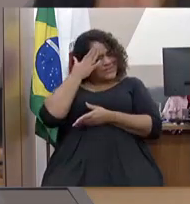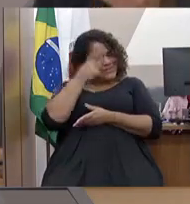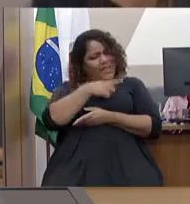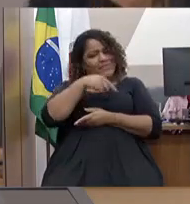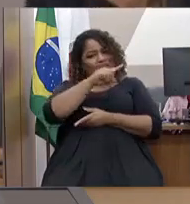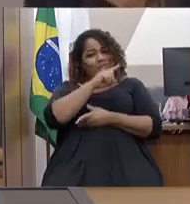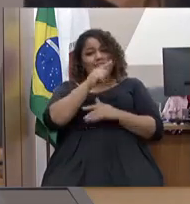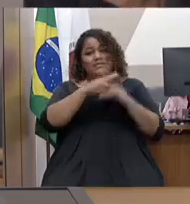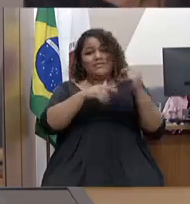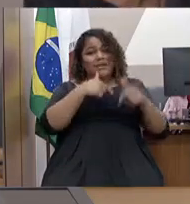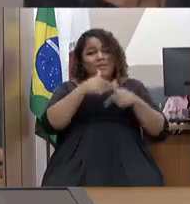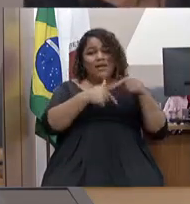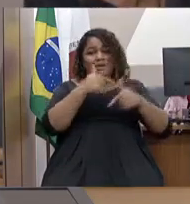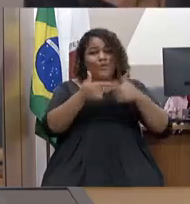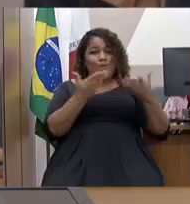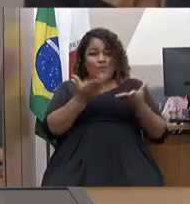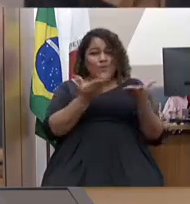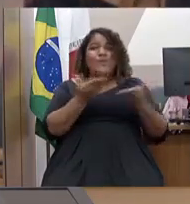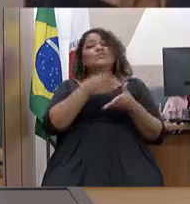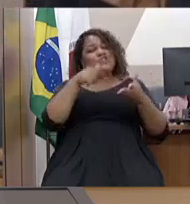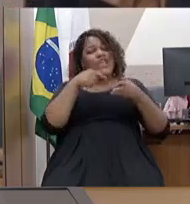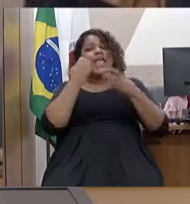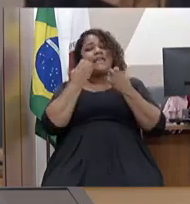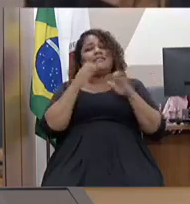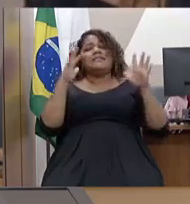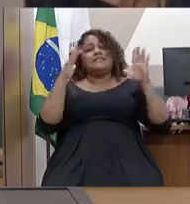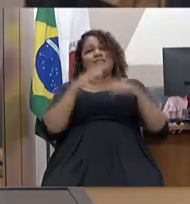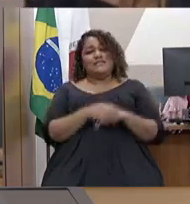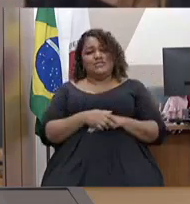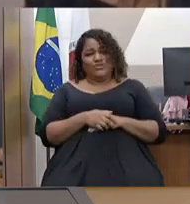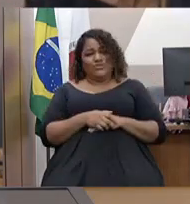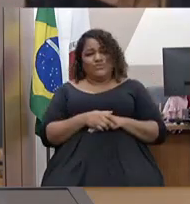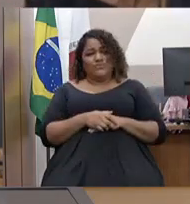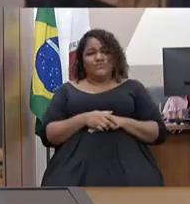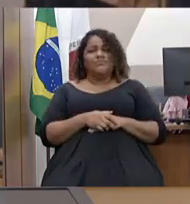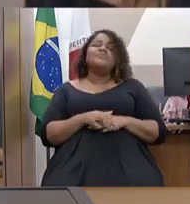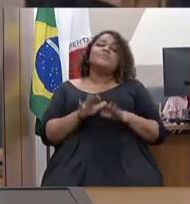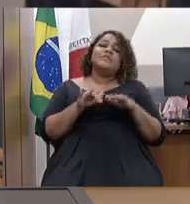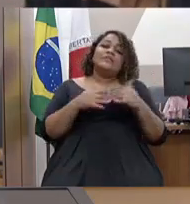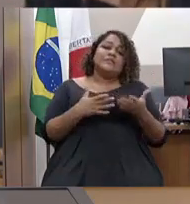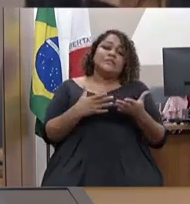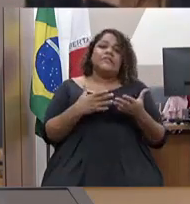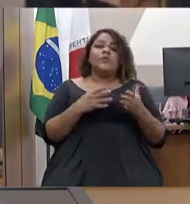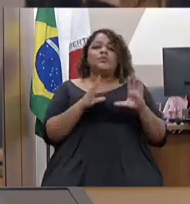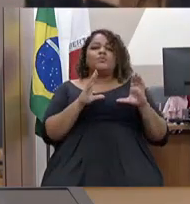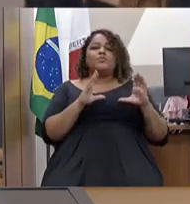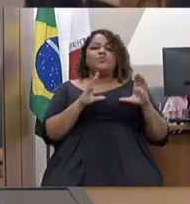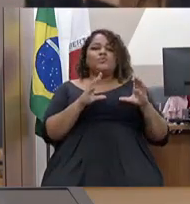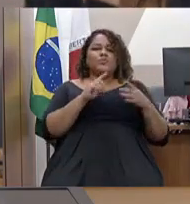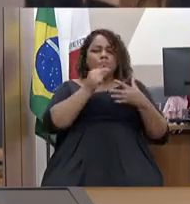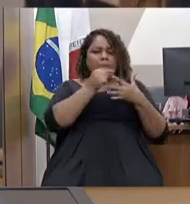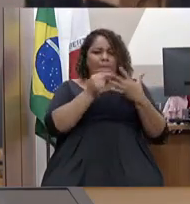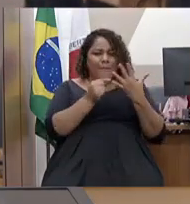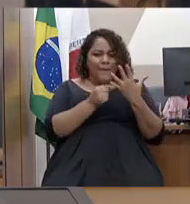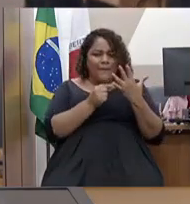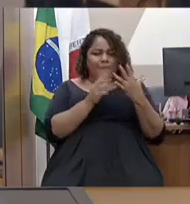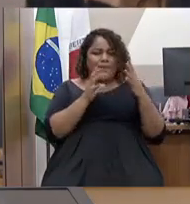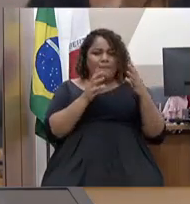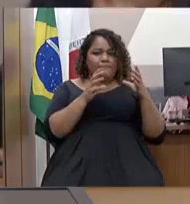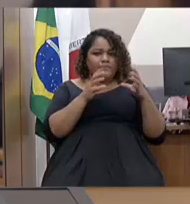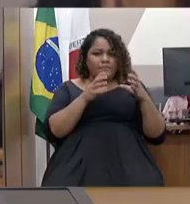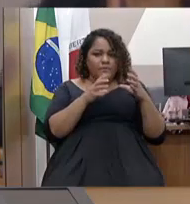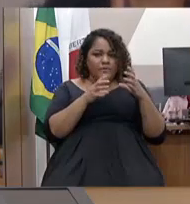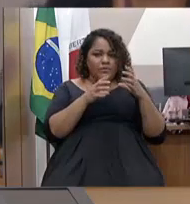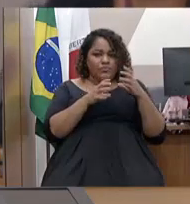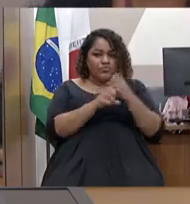que qualquer trabalhador está submetido né então é um conjunto desses desses fatores eles aumentam a chance das pessoas